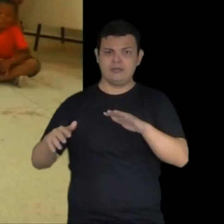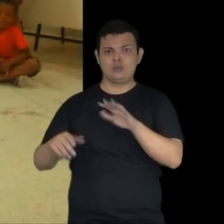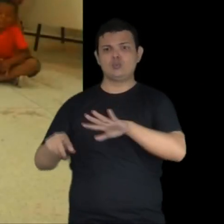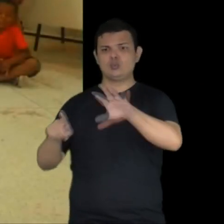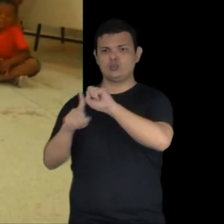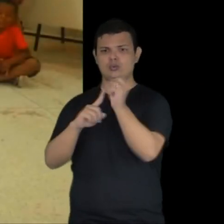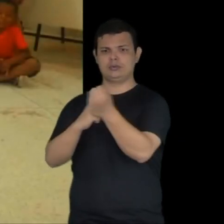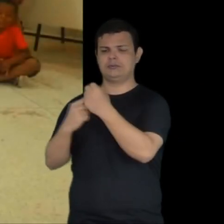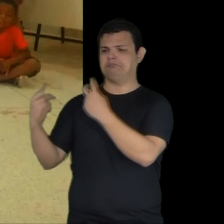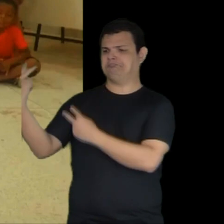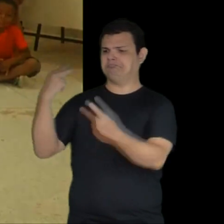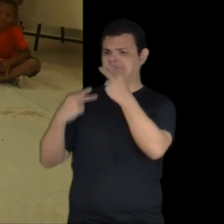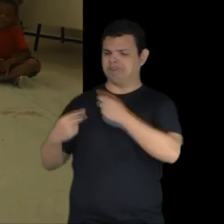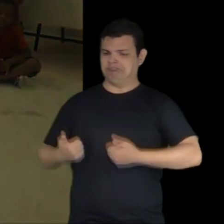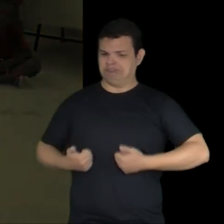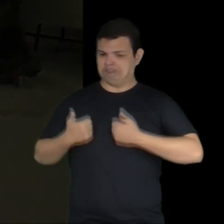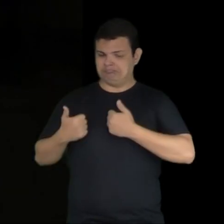social.